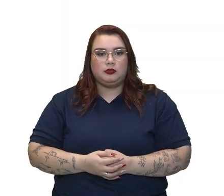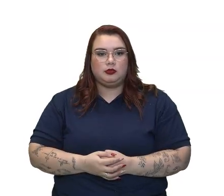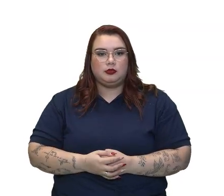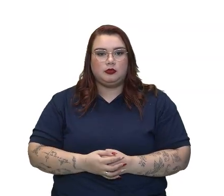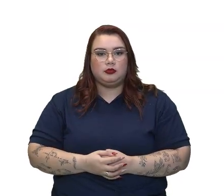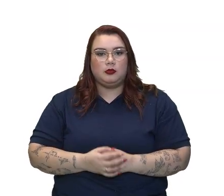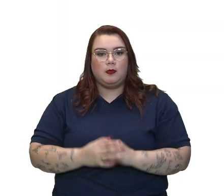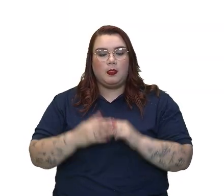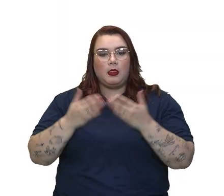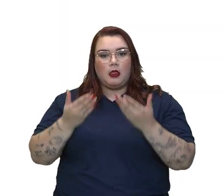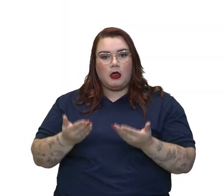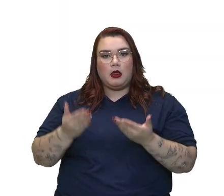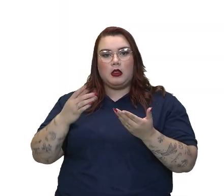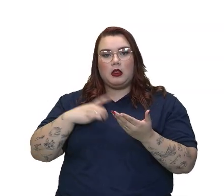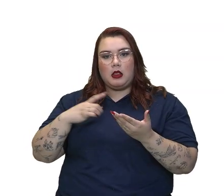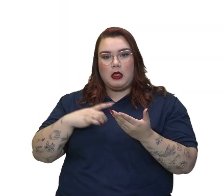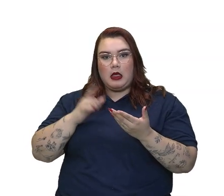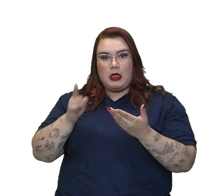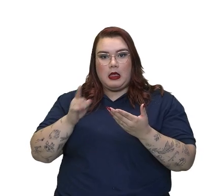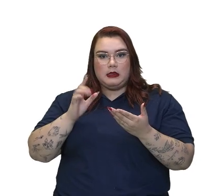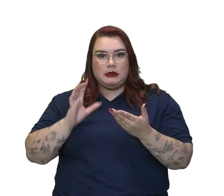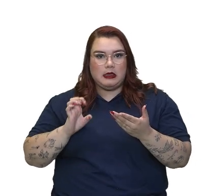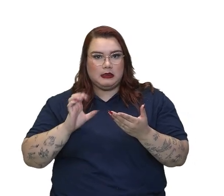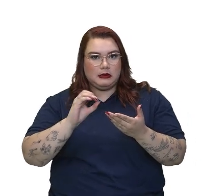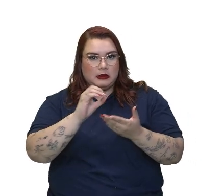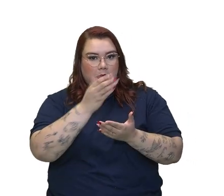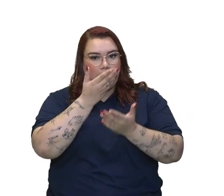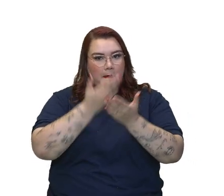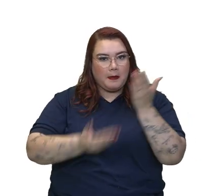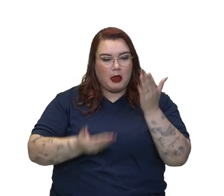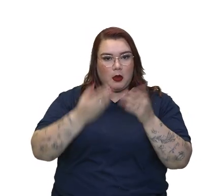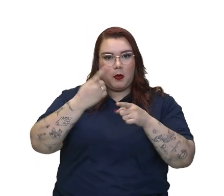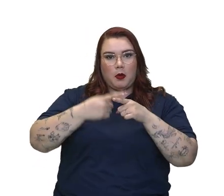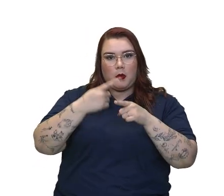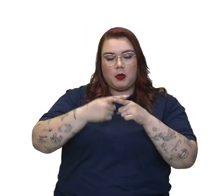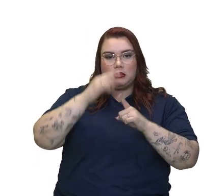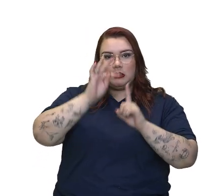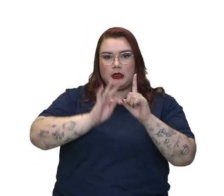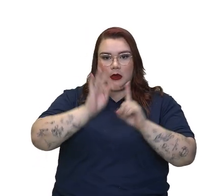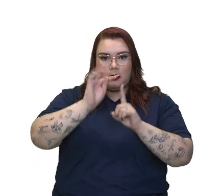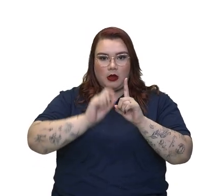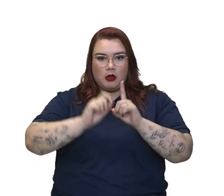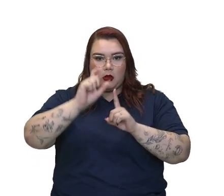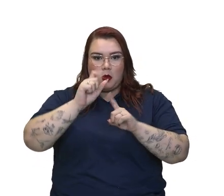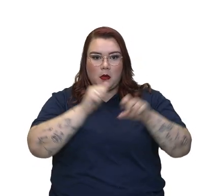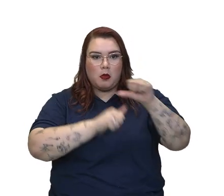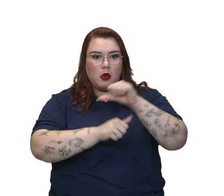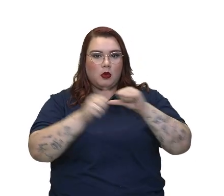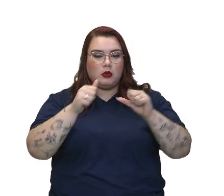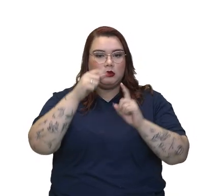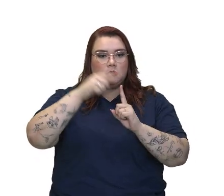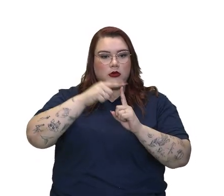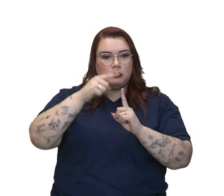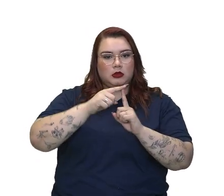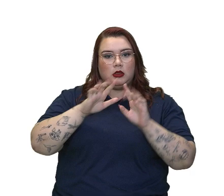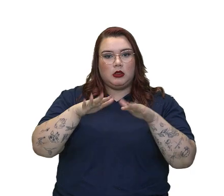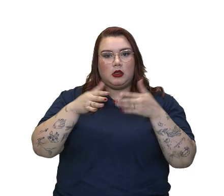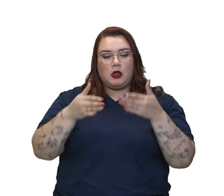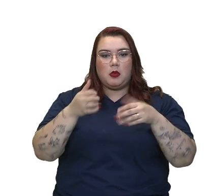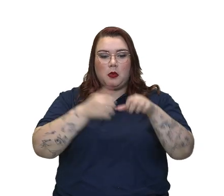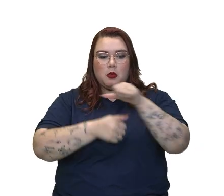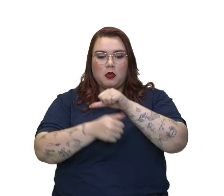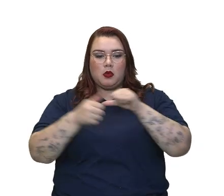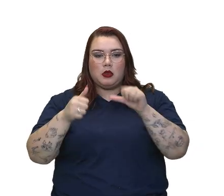A enzima desnaturada pela temperatura muito elevada altera sua forma e, com isso, o sítio ativo se